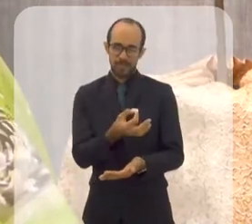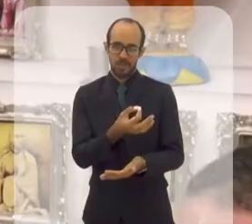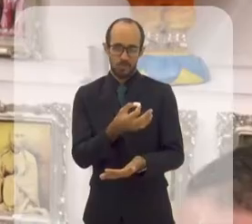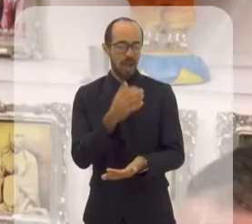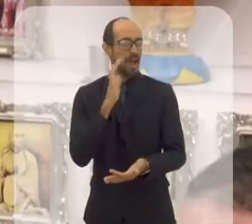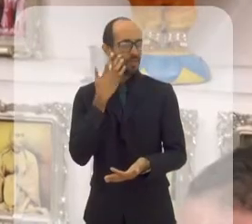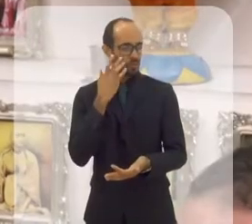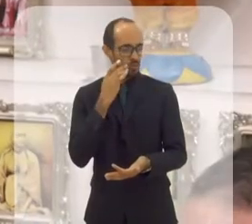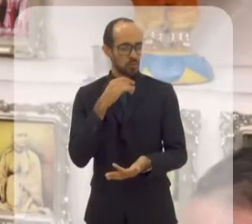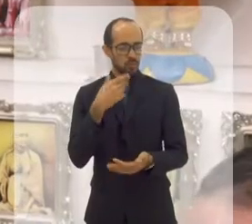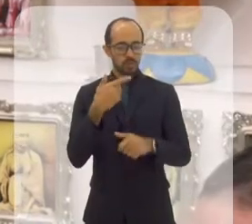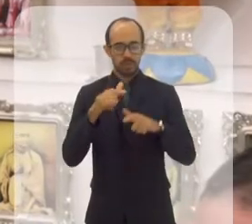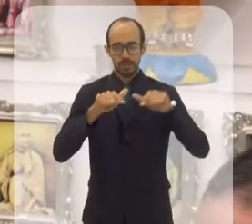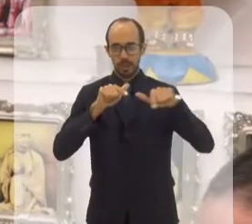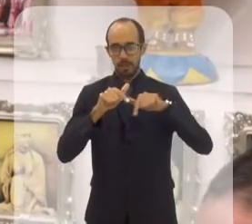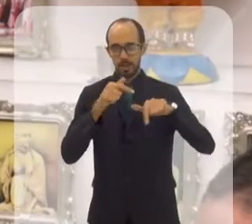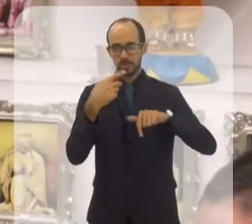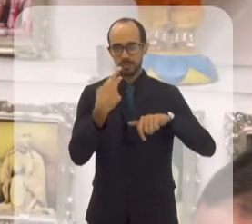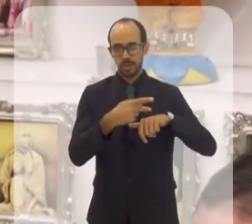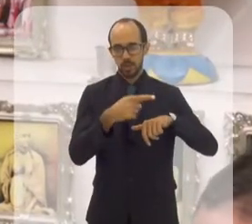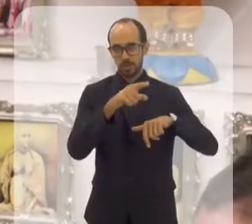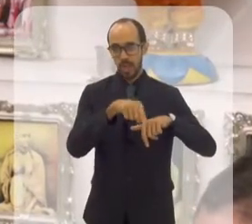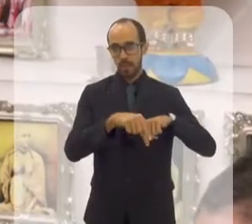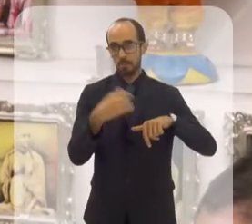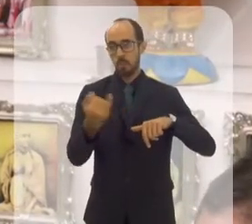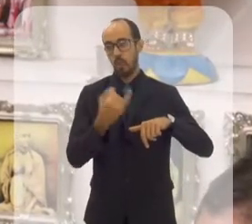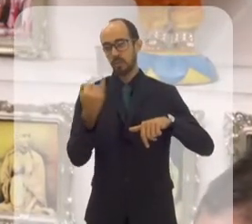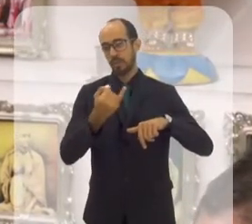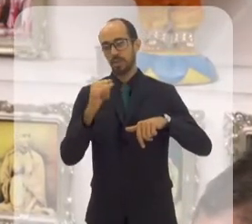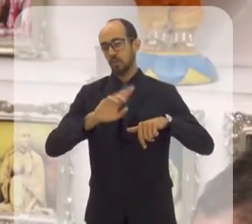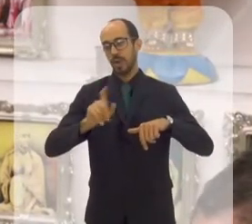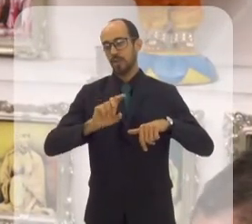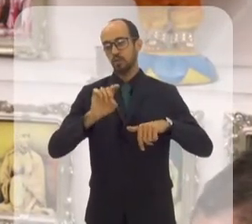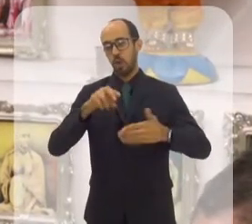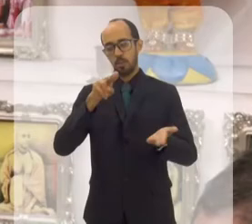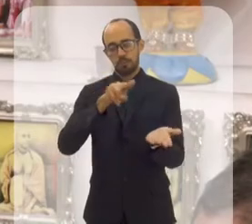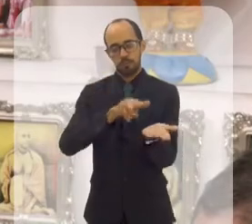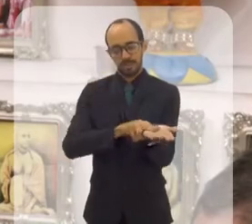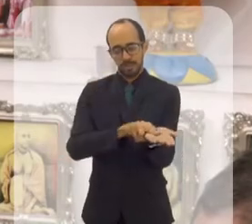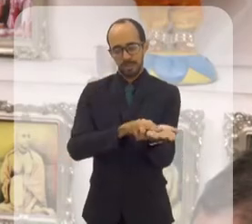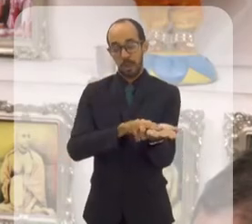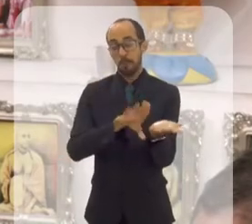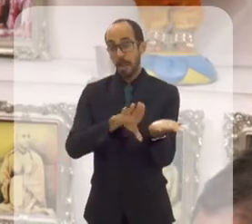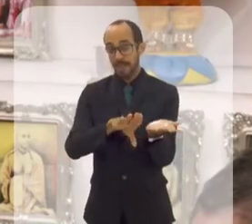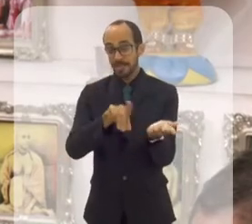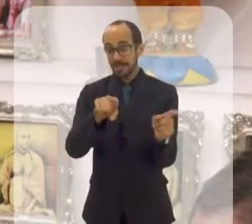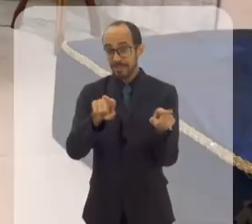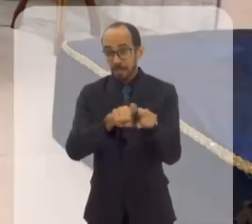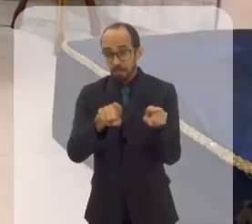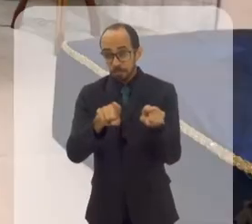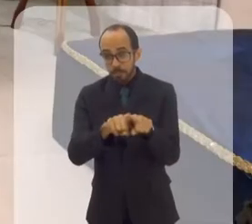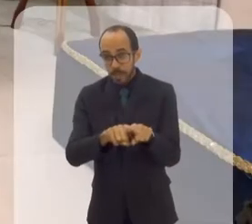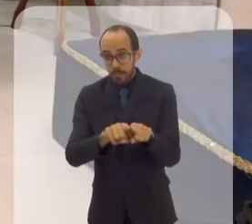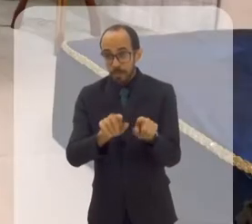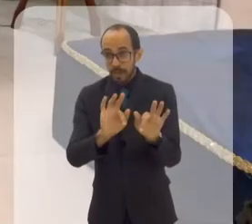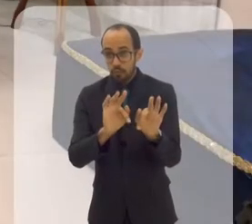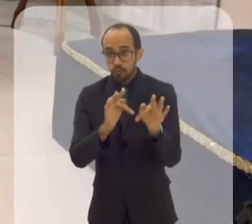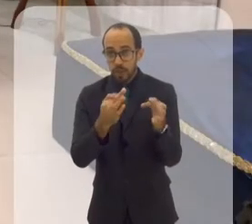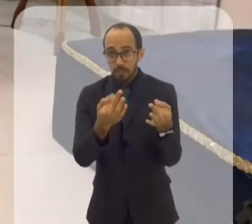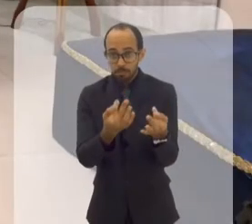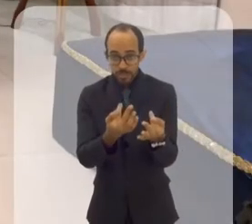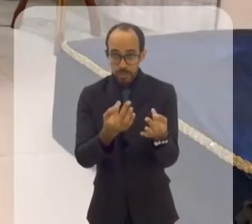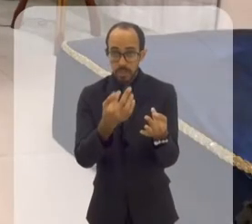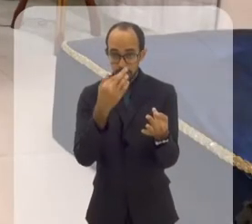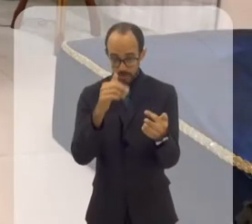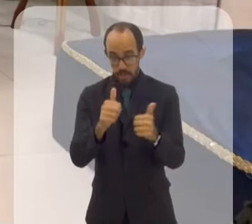acho o trabalho de vocês importante não só para o paciente, mas também para